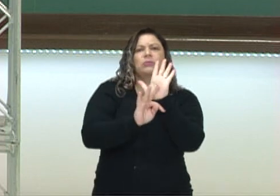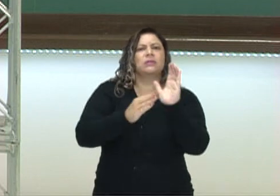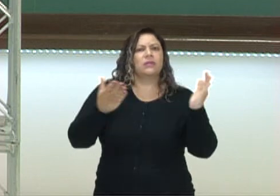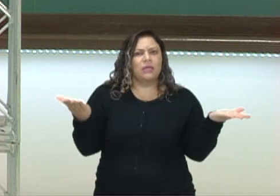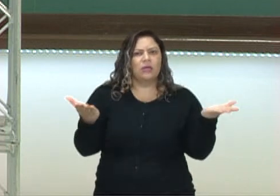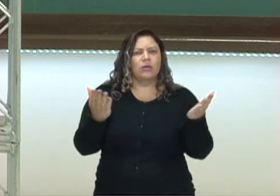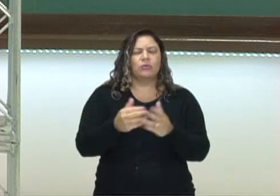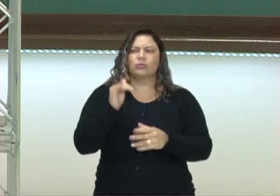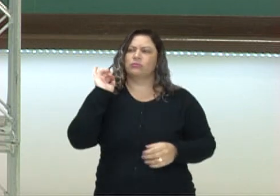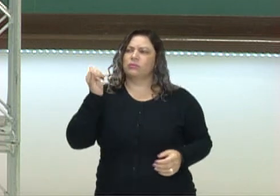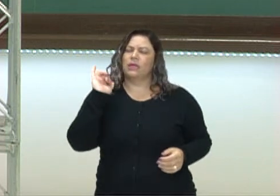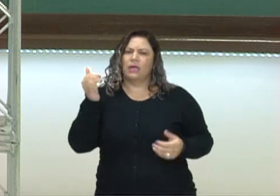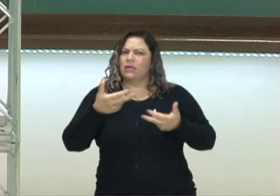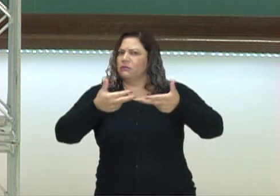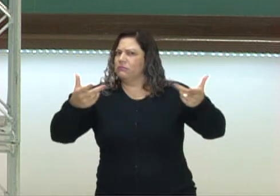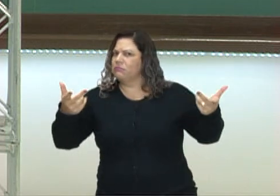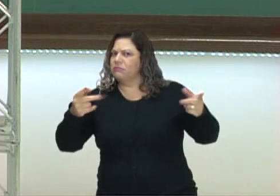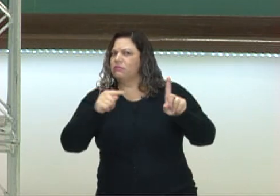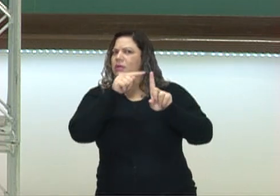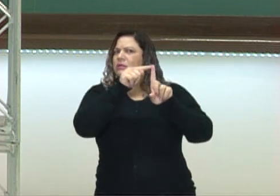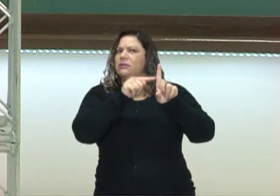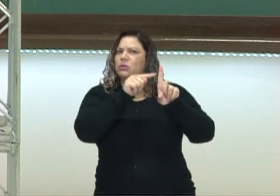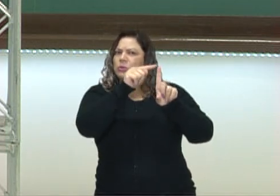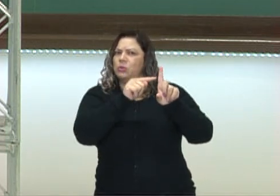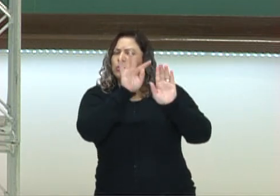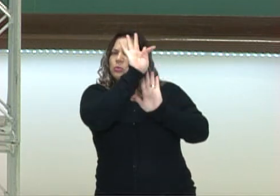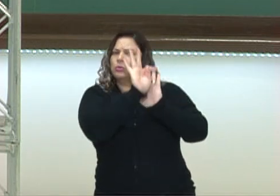uma narrativa, né? Mas que tipo de texto é